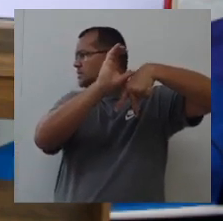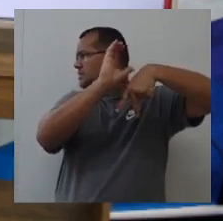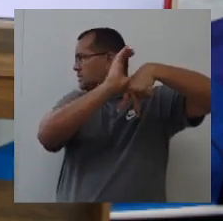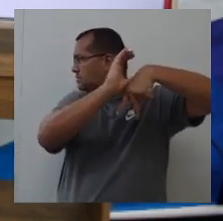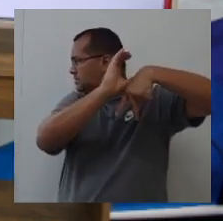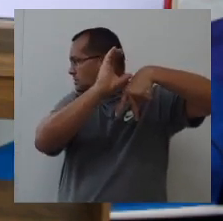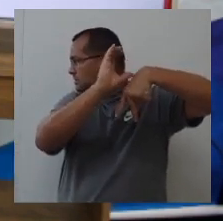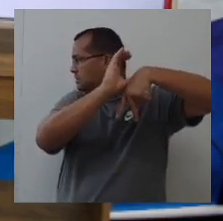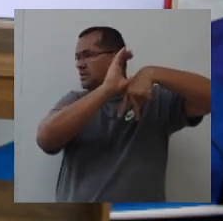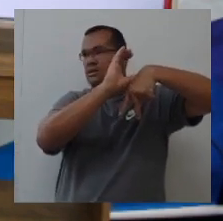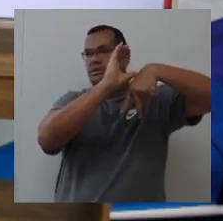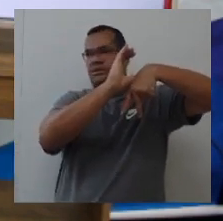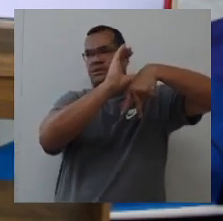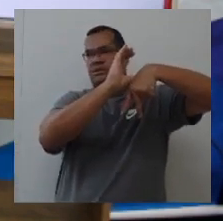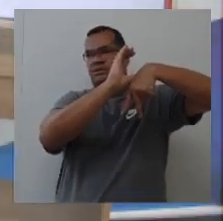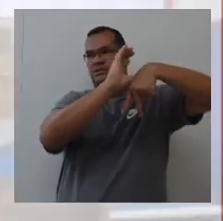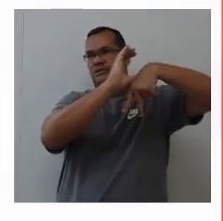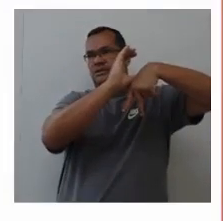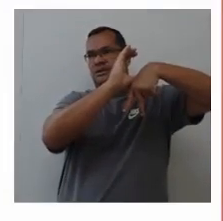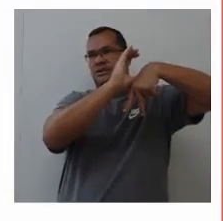O ângulo C